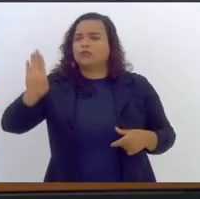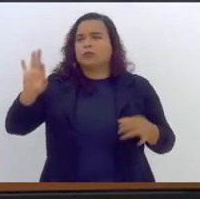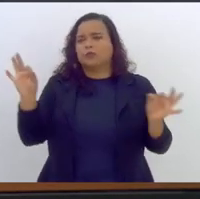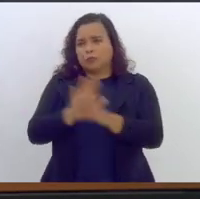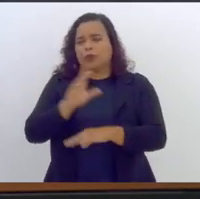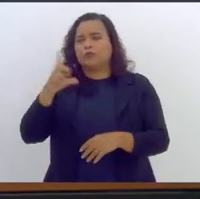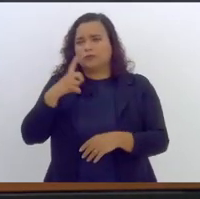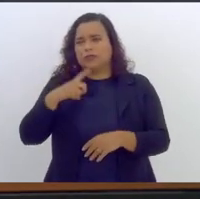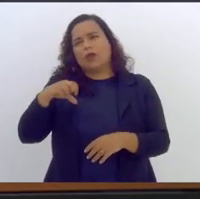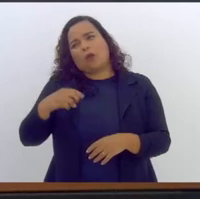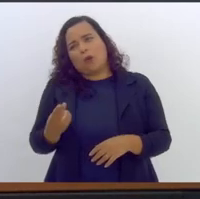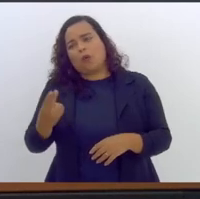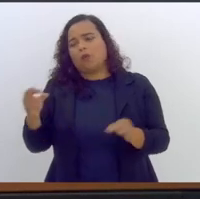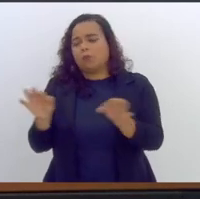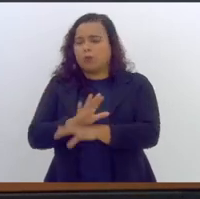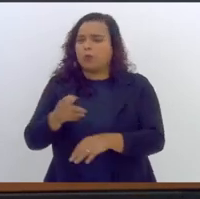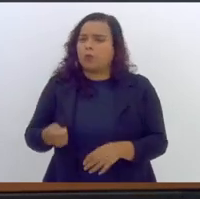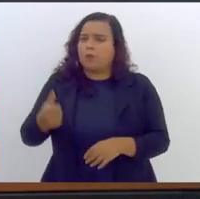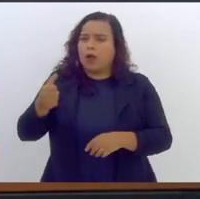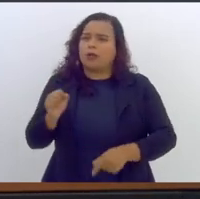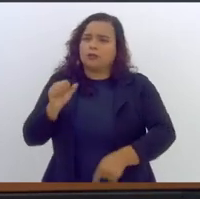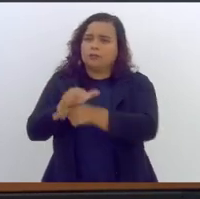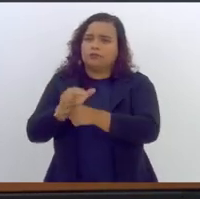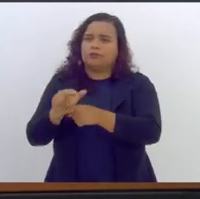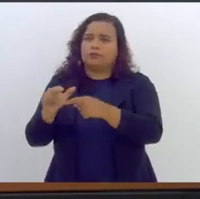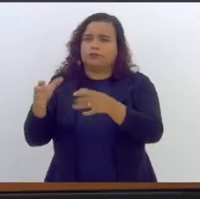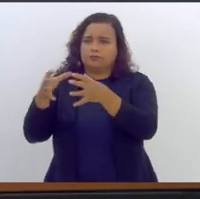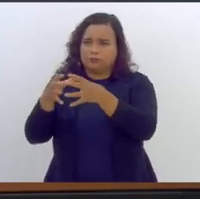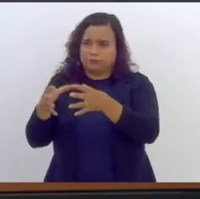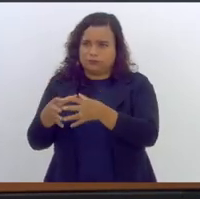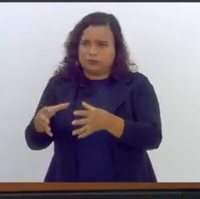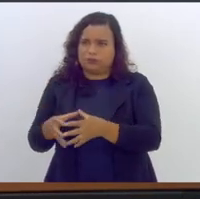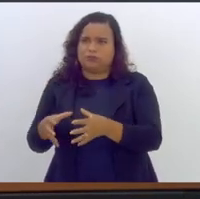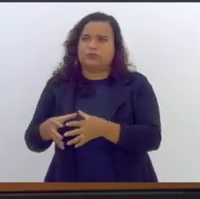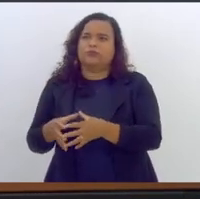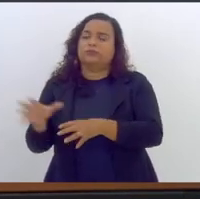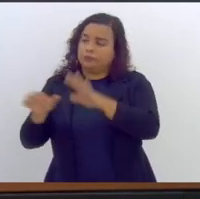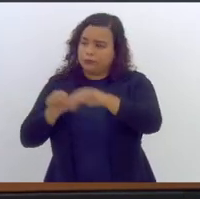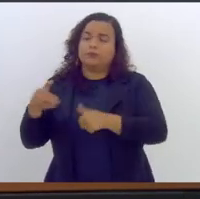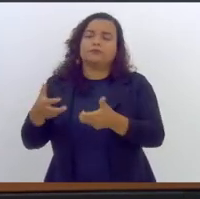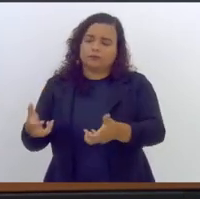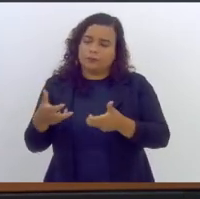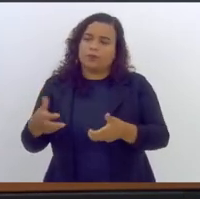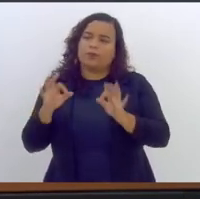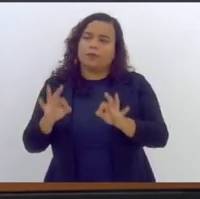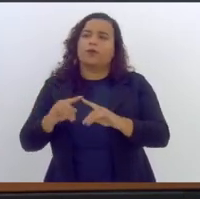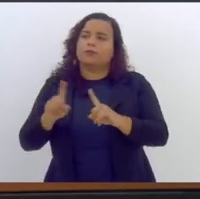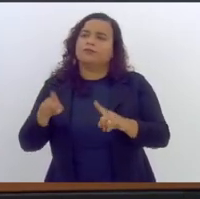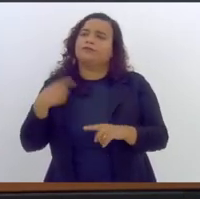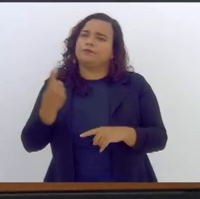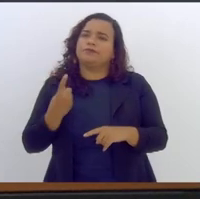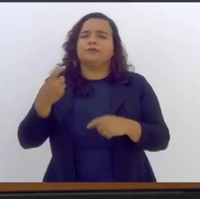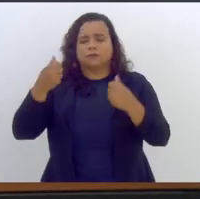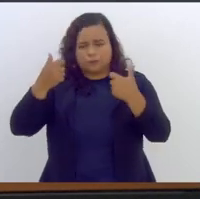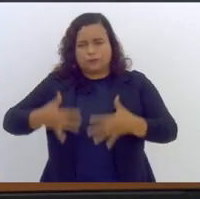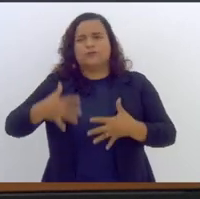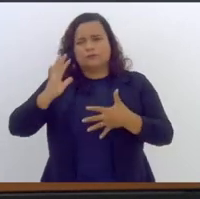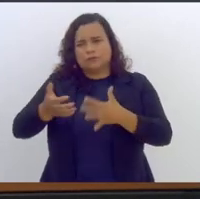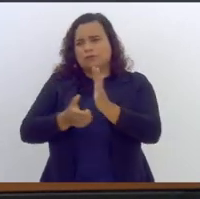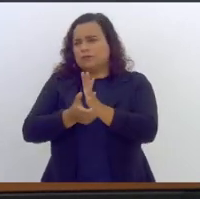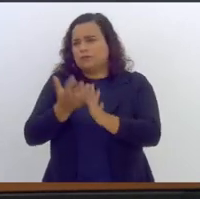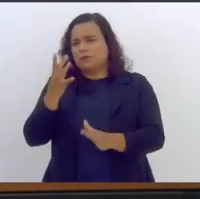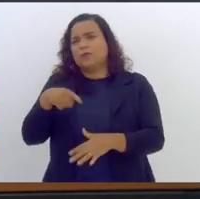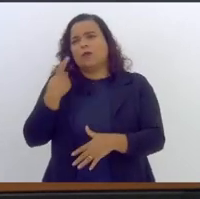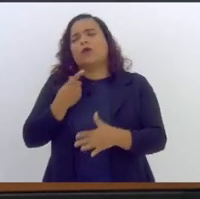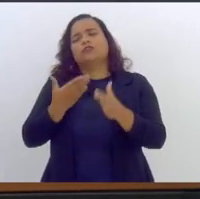ou que estão quase prontos para ingressar nos quadros conhecem mas nós temos Eu já falei aqui em outras oportunidades nós